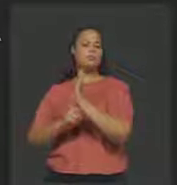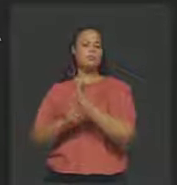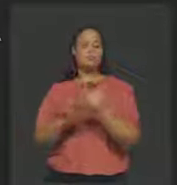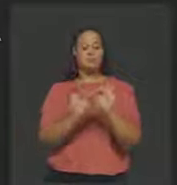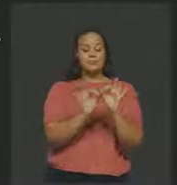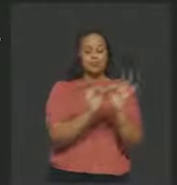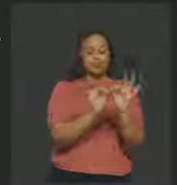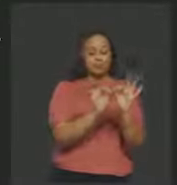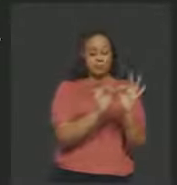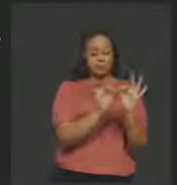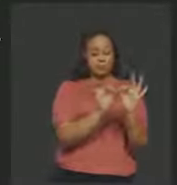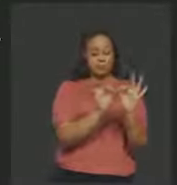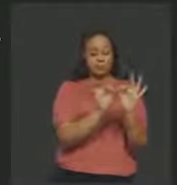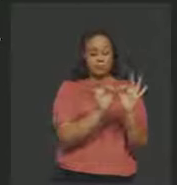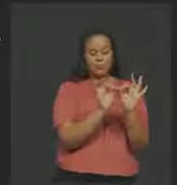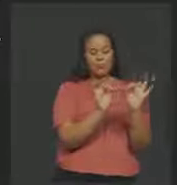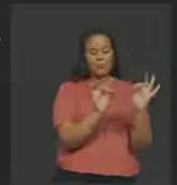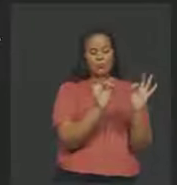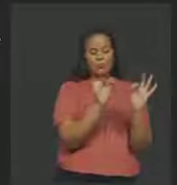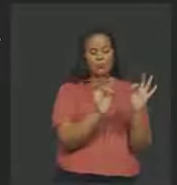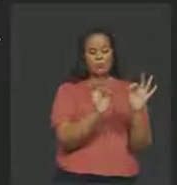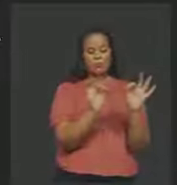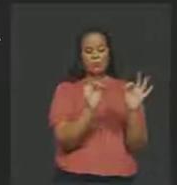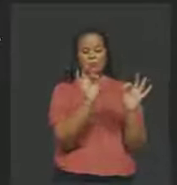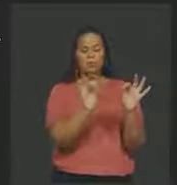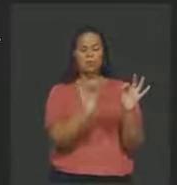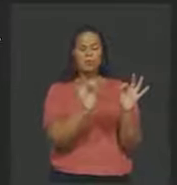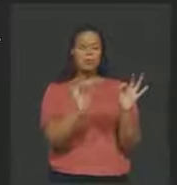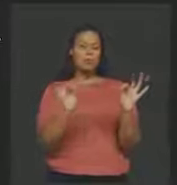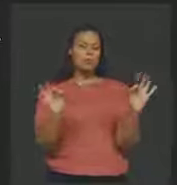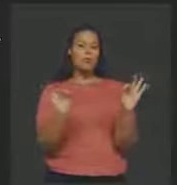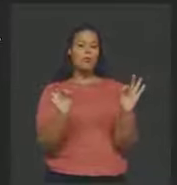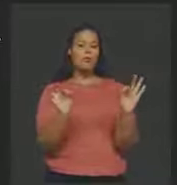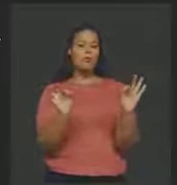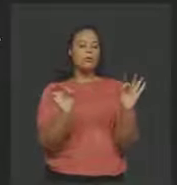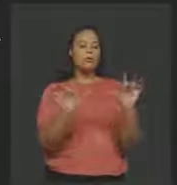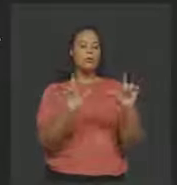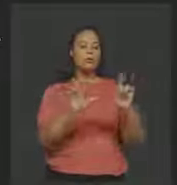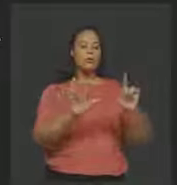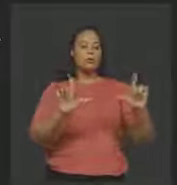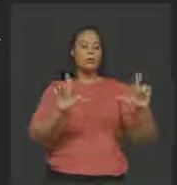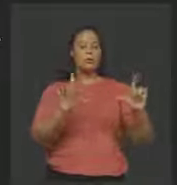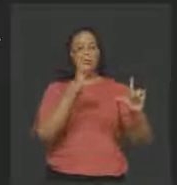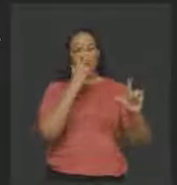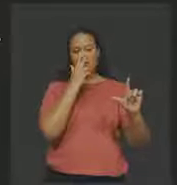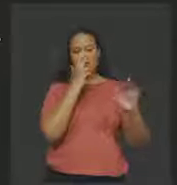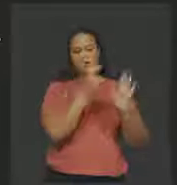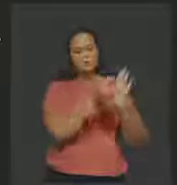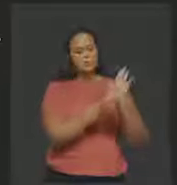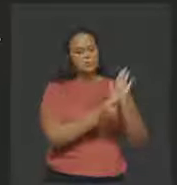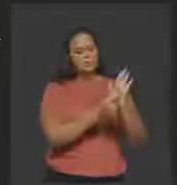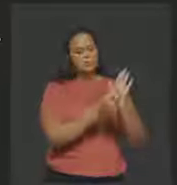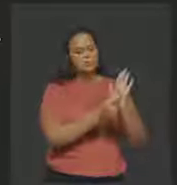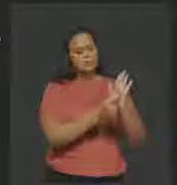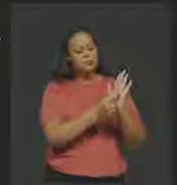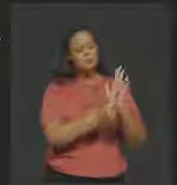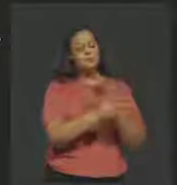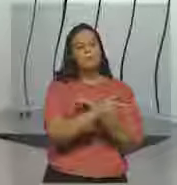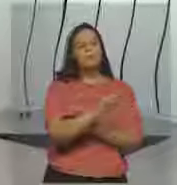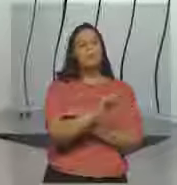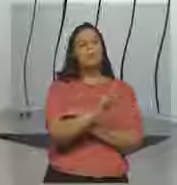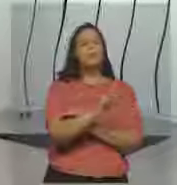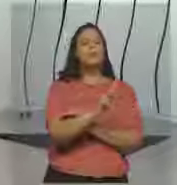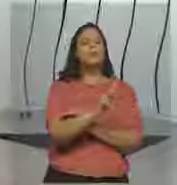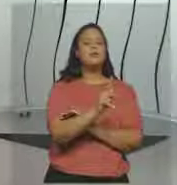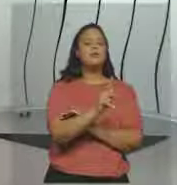ele representa o gerador. Seria como uma pilha, em que o lado positivo é onde a barra é mais altinha aqui, ó, e o lado negativo a